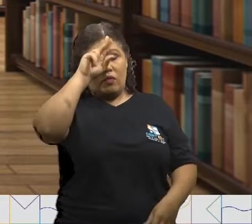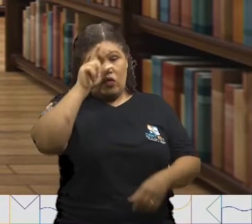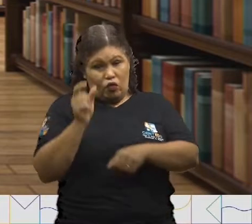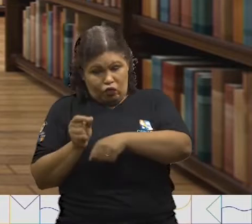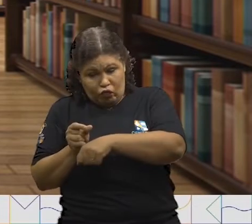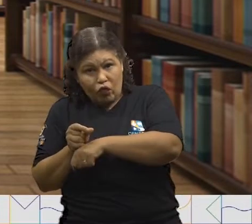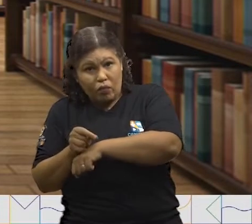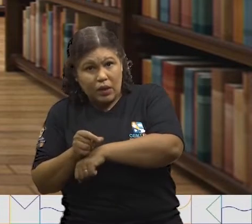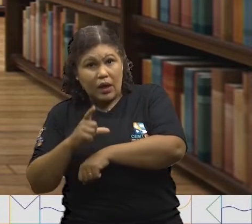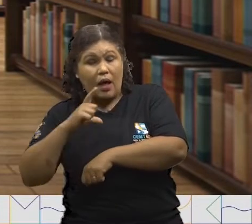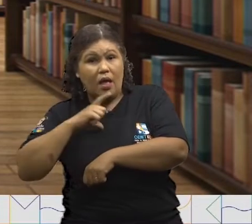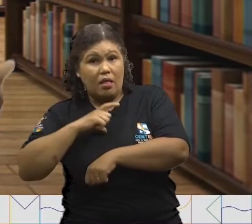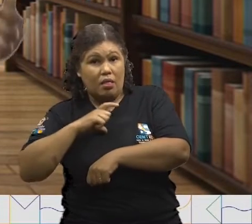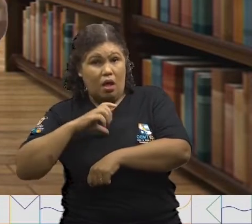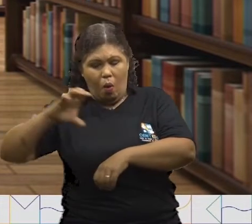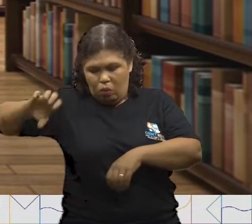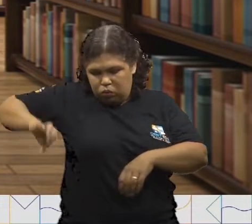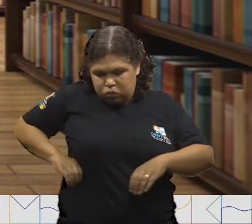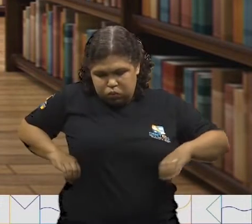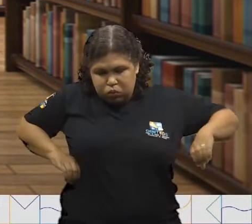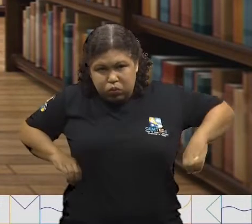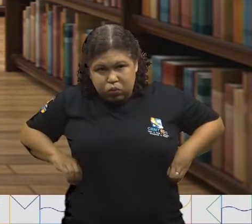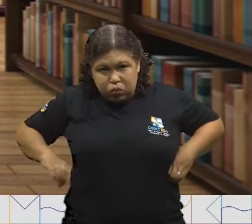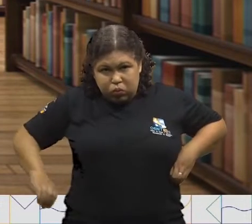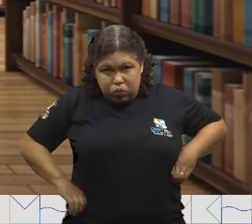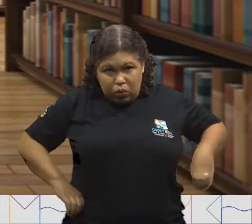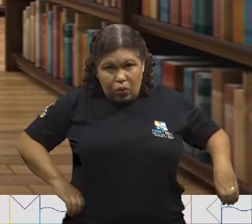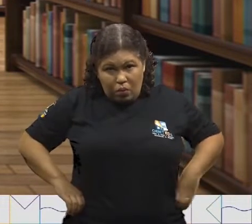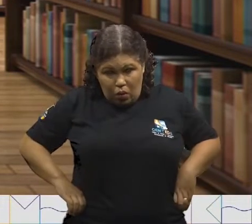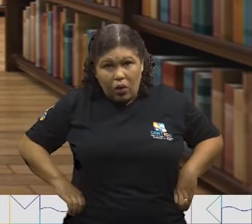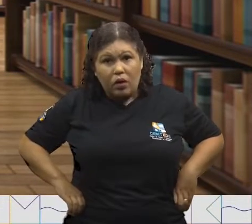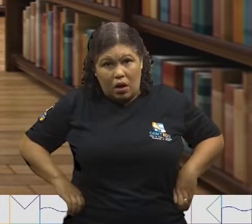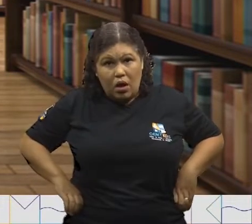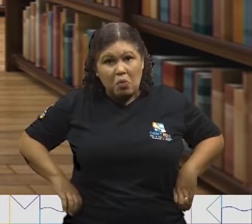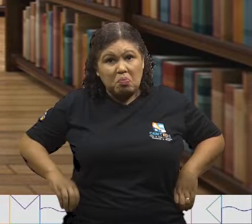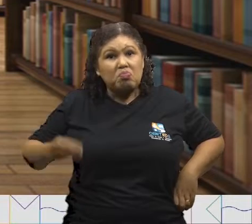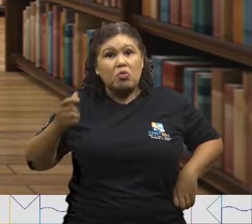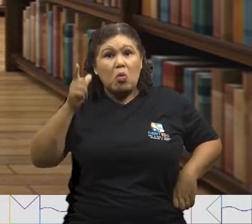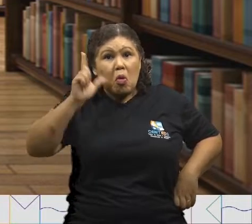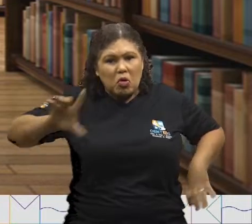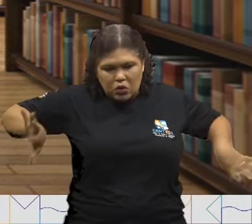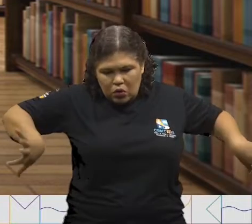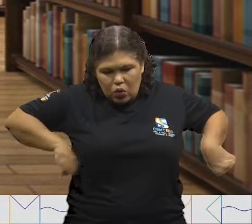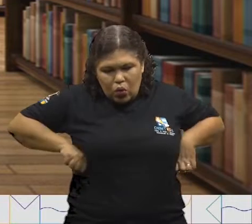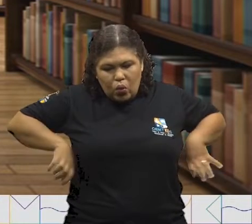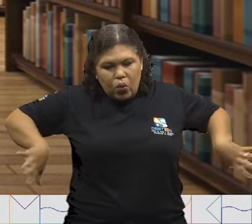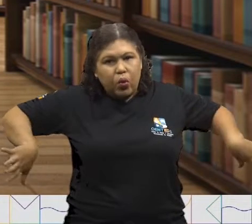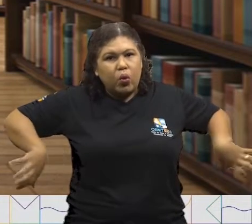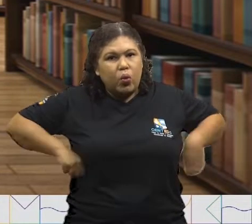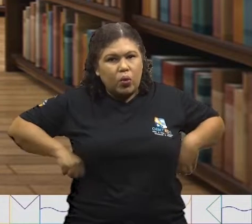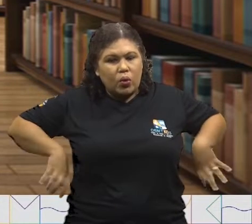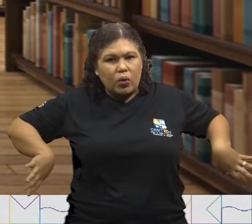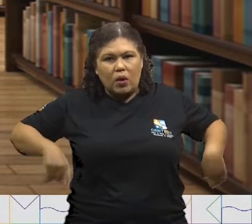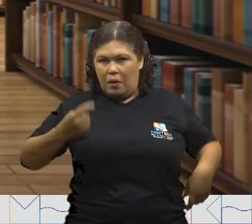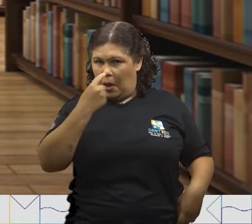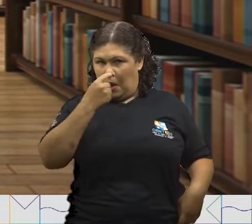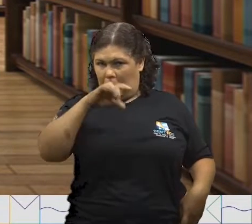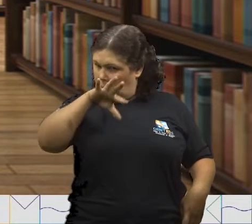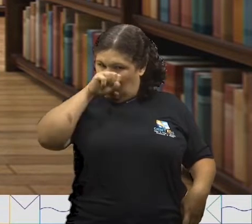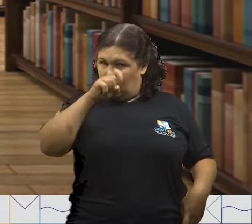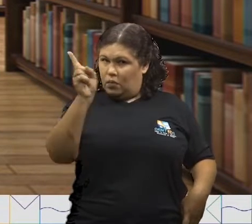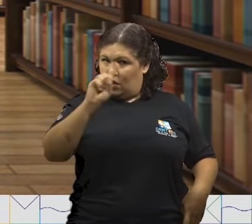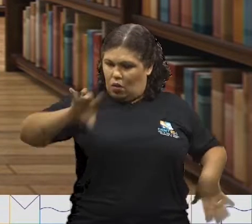de buracos que ficam ao lado de seus corpos. Essa curiosidade deve